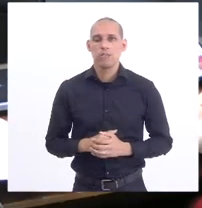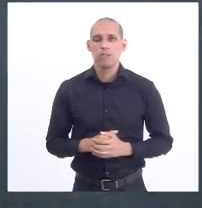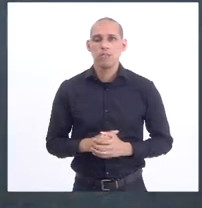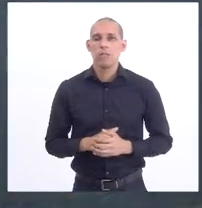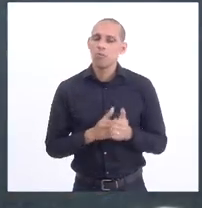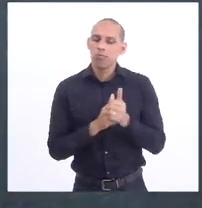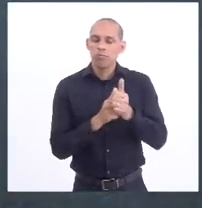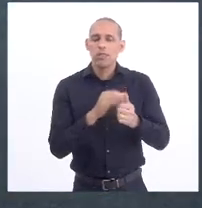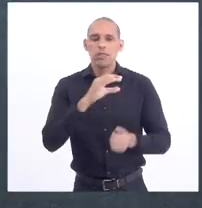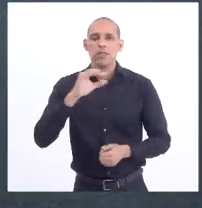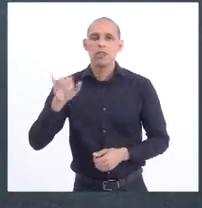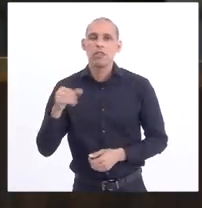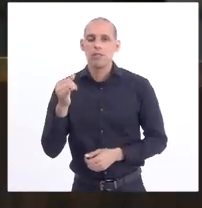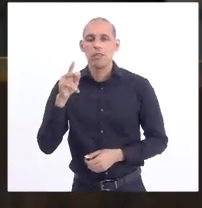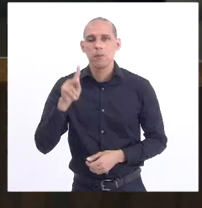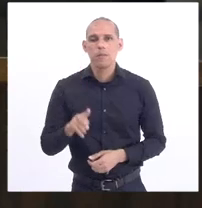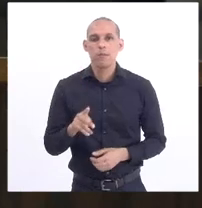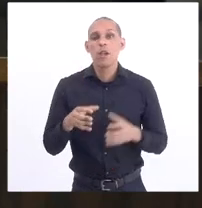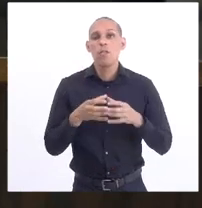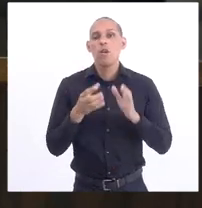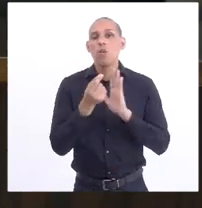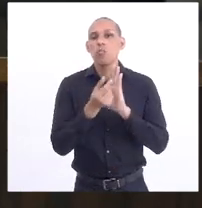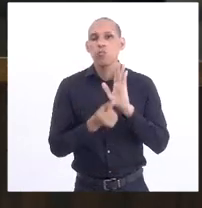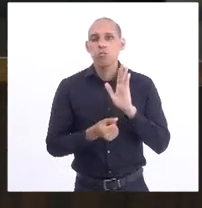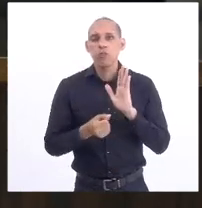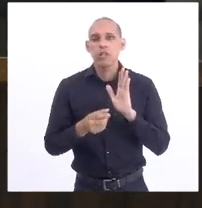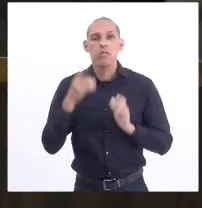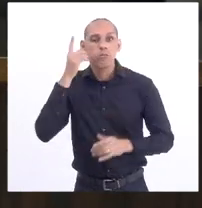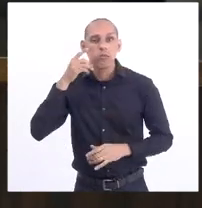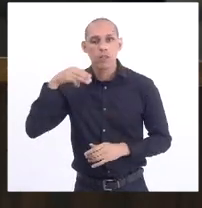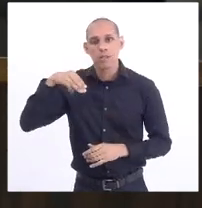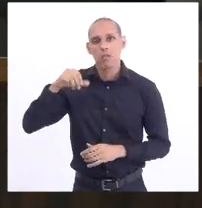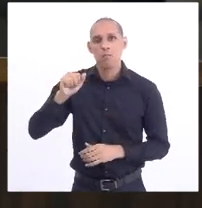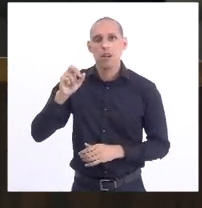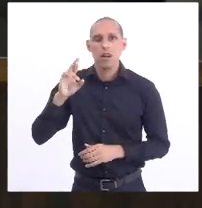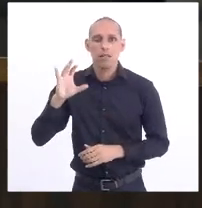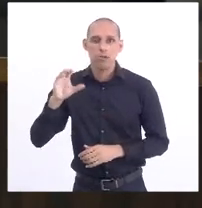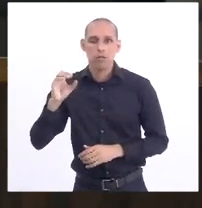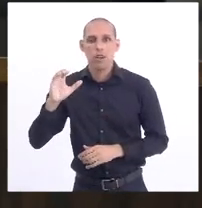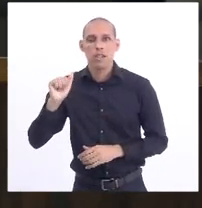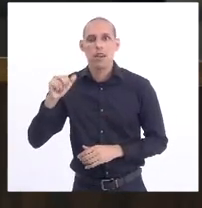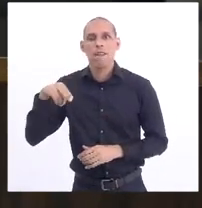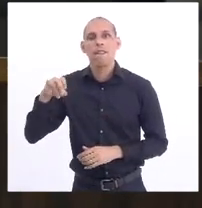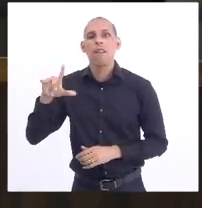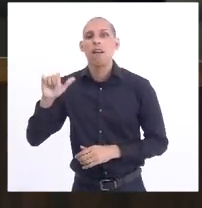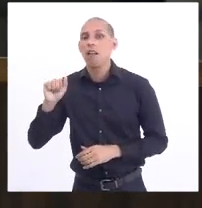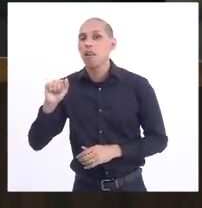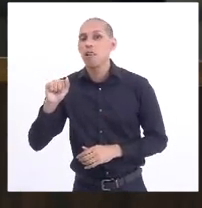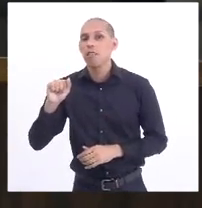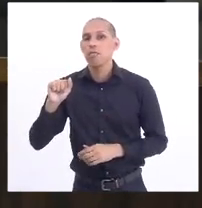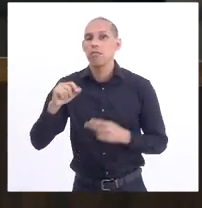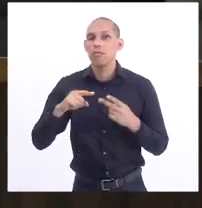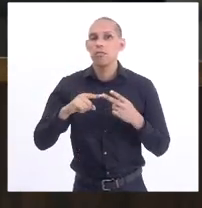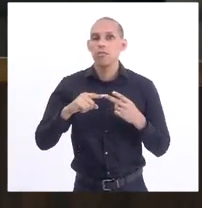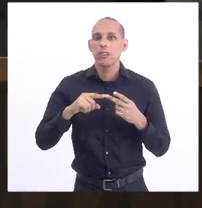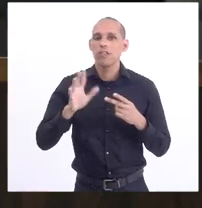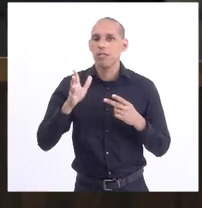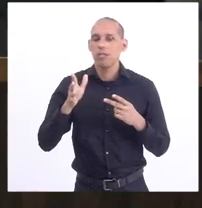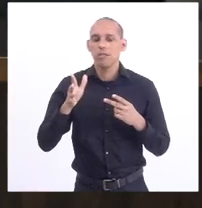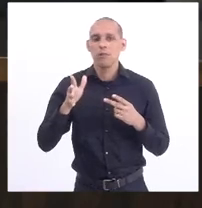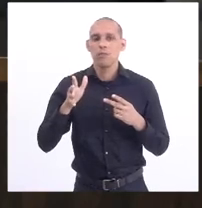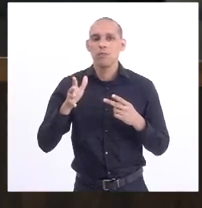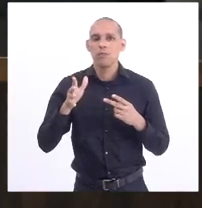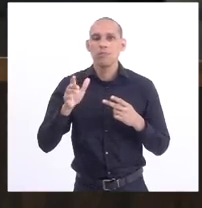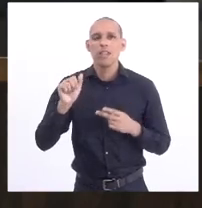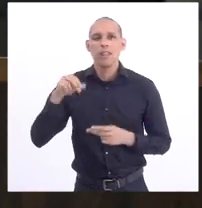Acompanha a CCJ, presidente. Pela Comissão de Orçamento, deputado Márcio Canella. Deputado Márcio Canella. Deputado... Ah, já foi.